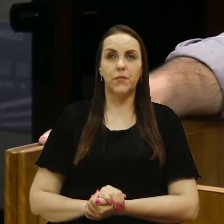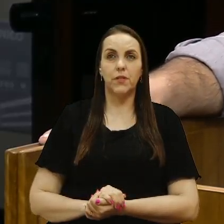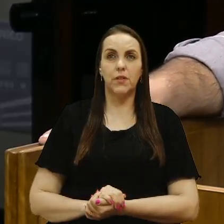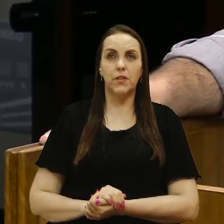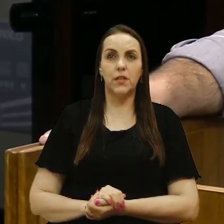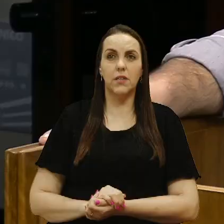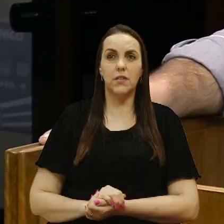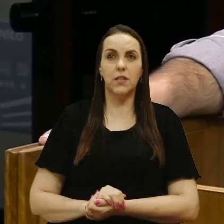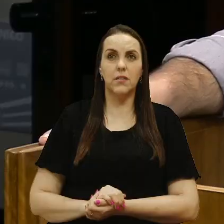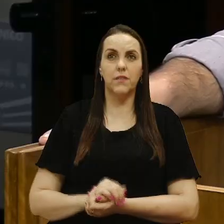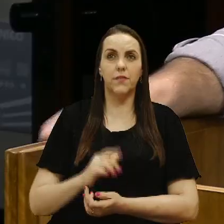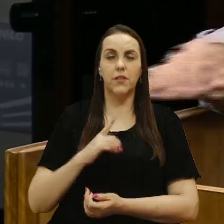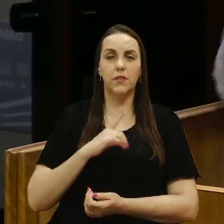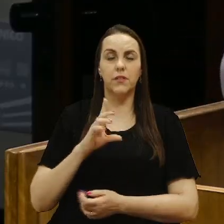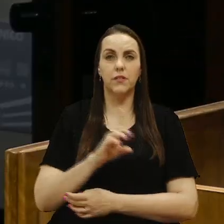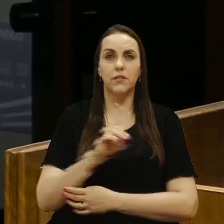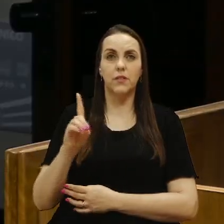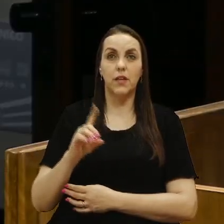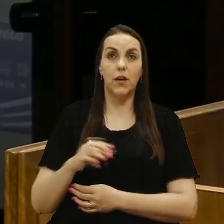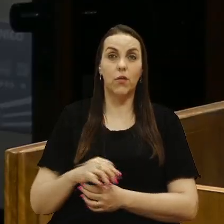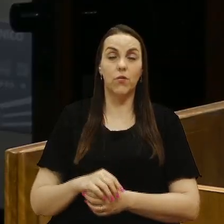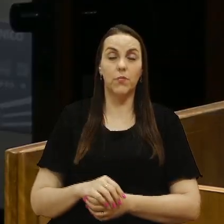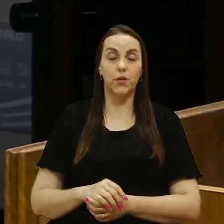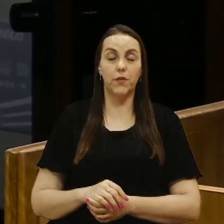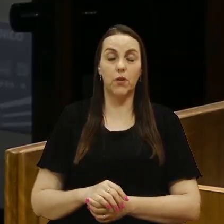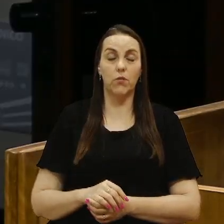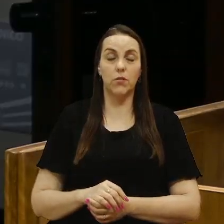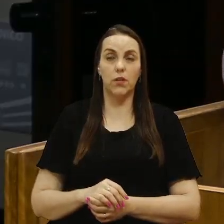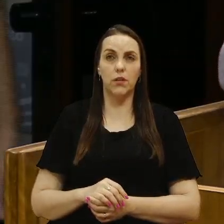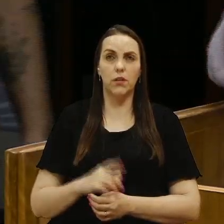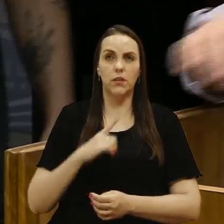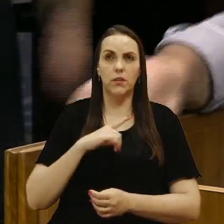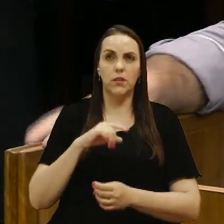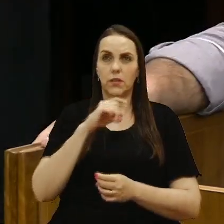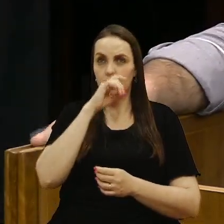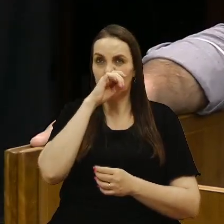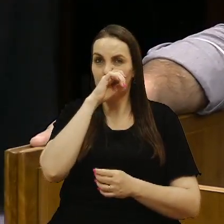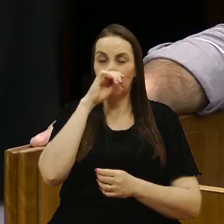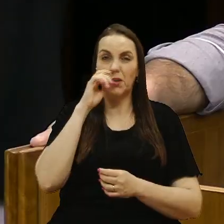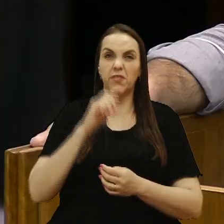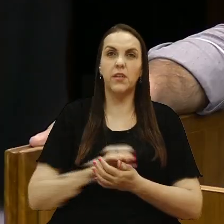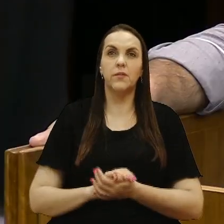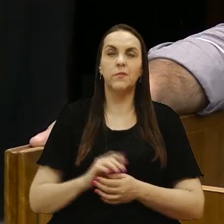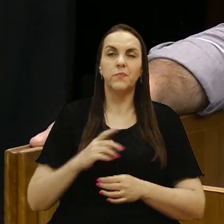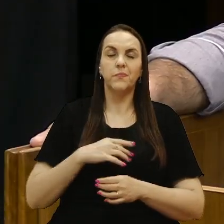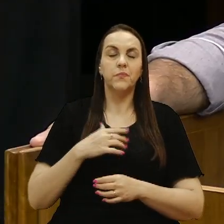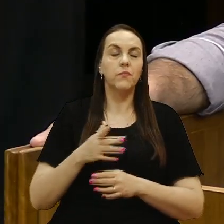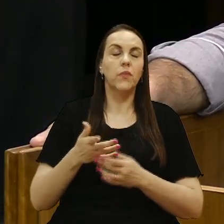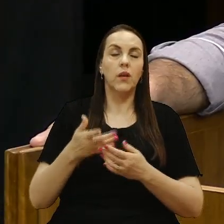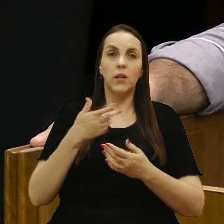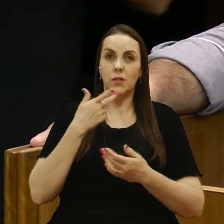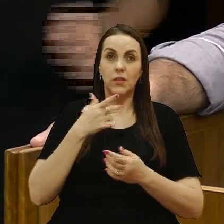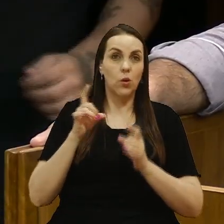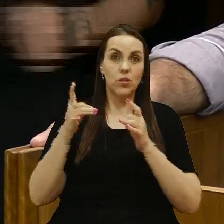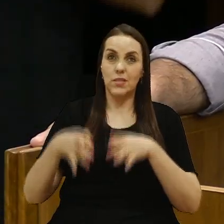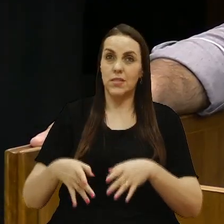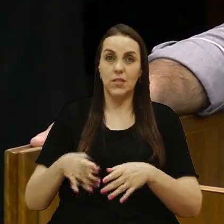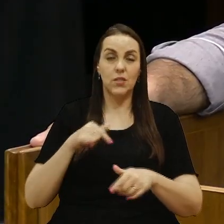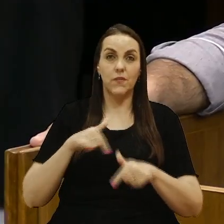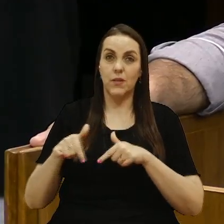a direita, ela é a maioria. E aqui eu falo para vocês, não desistam, continuem fazendo o seu